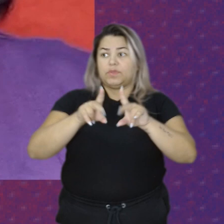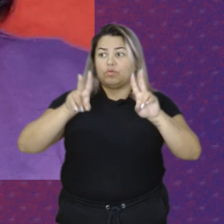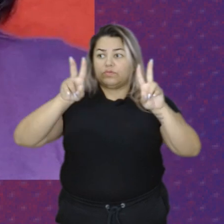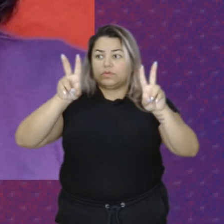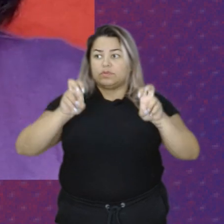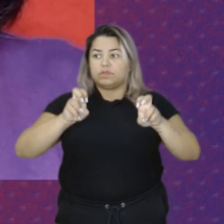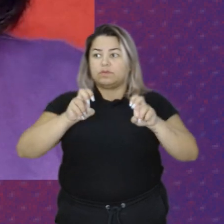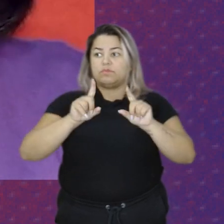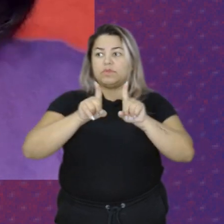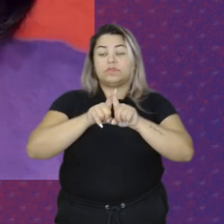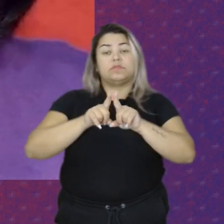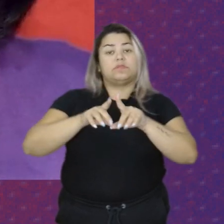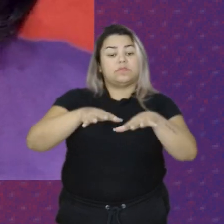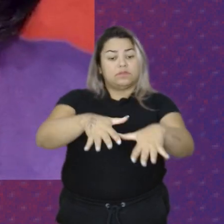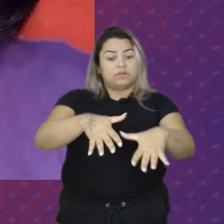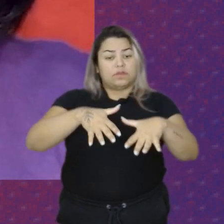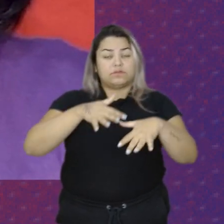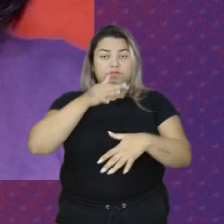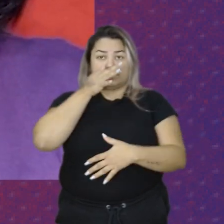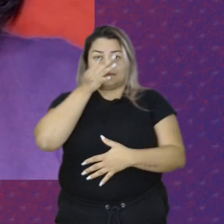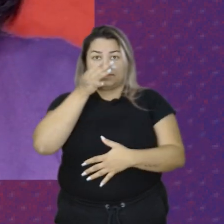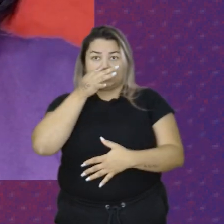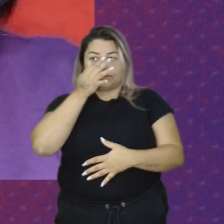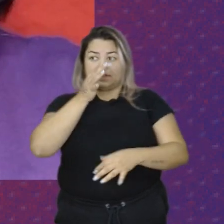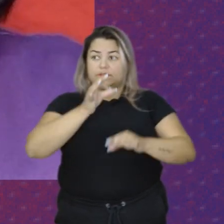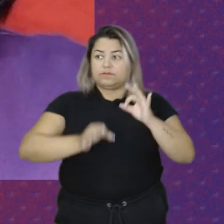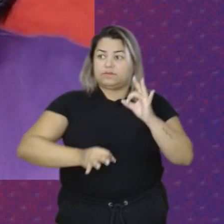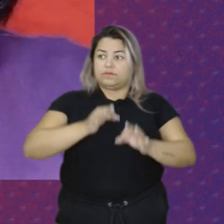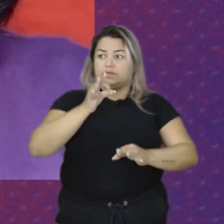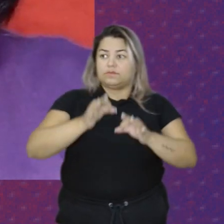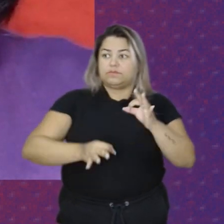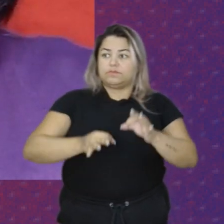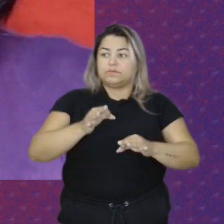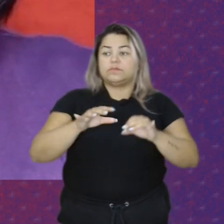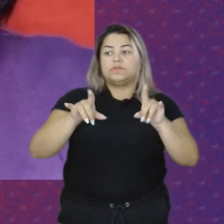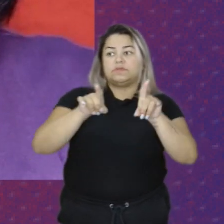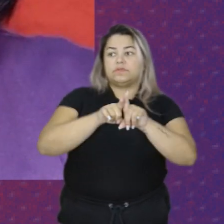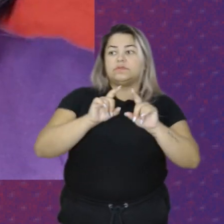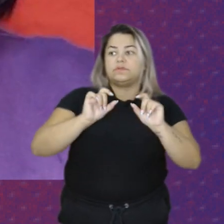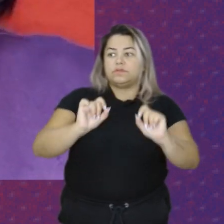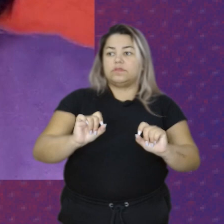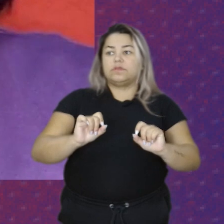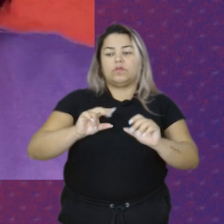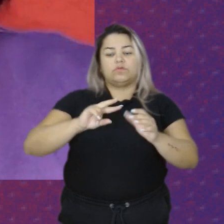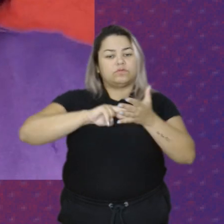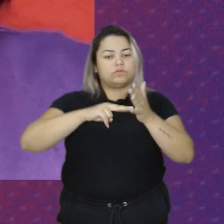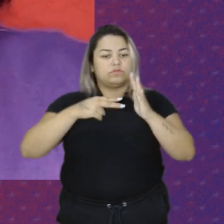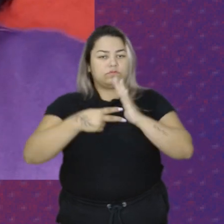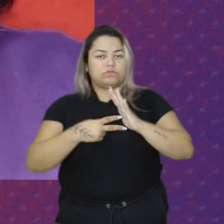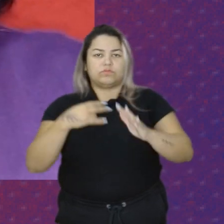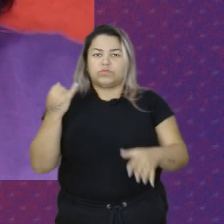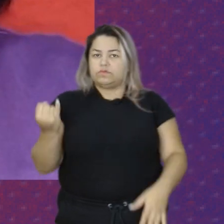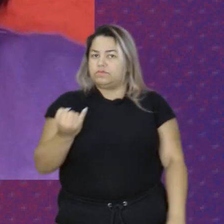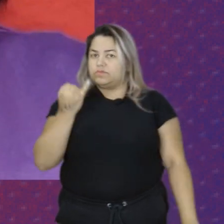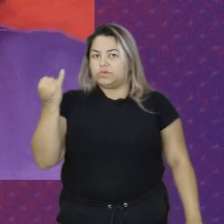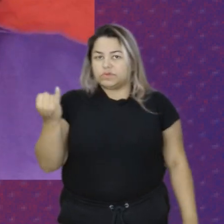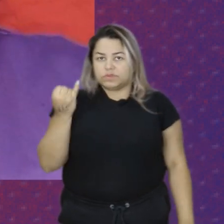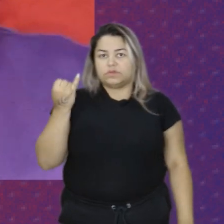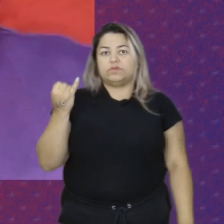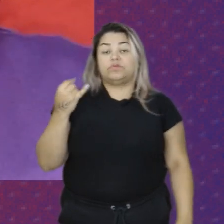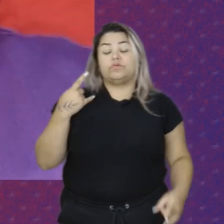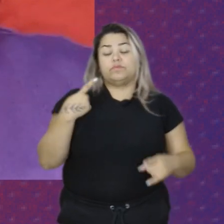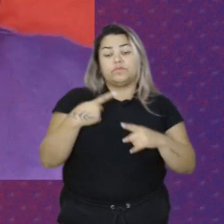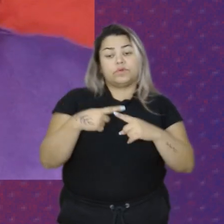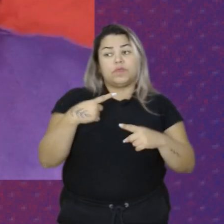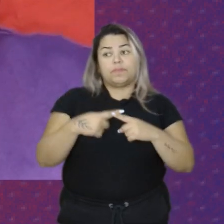Marcha das Margaridas, para nós, nessa questão da justiça ambiental, tem um significado muito forte, tem uma relevância muito grande, porque